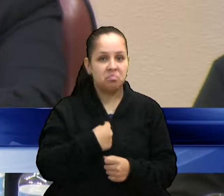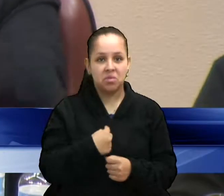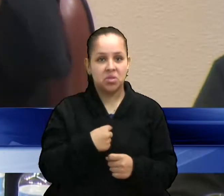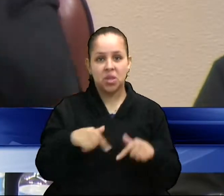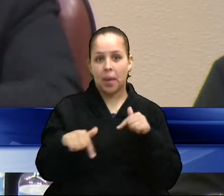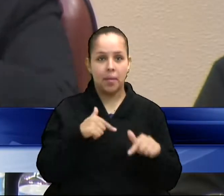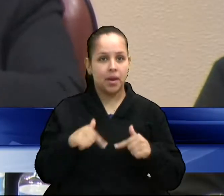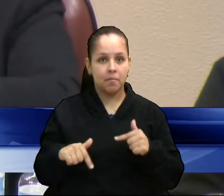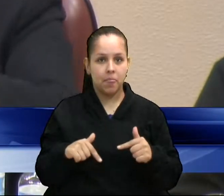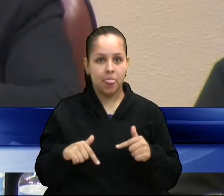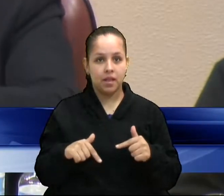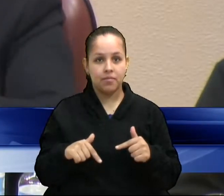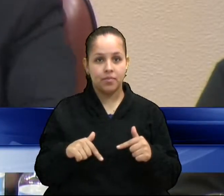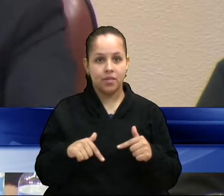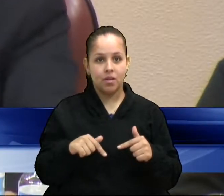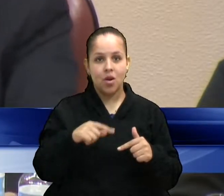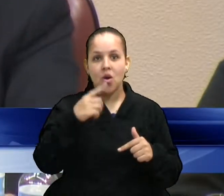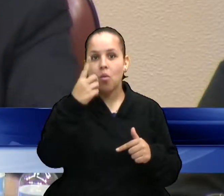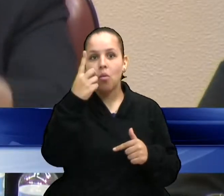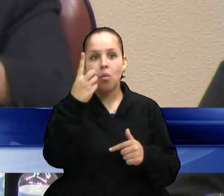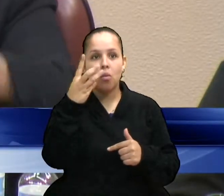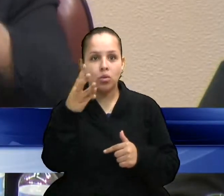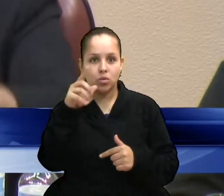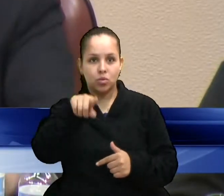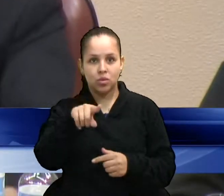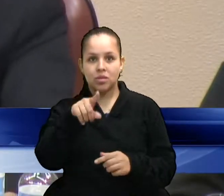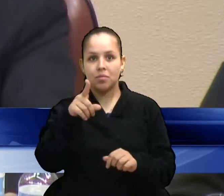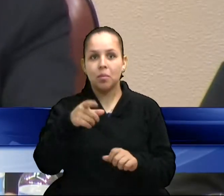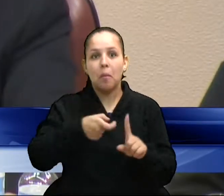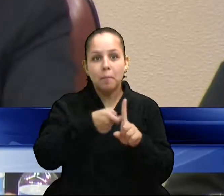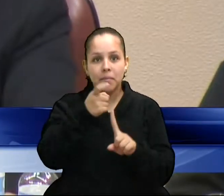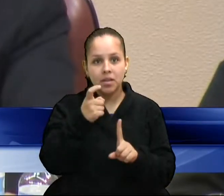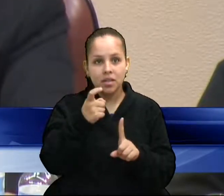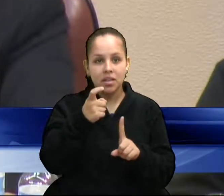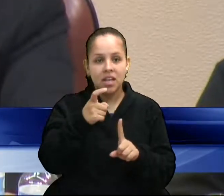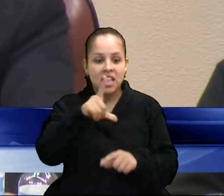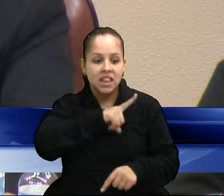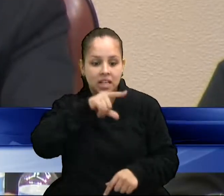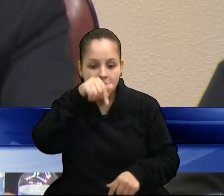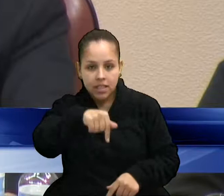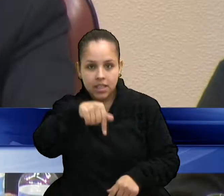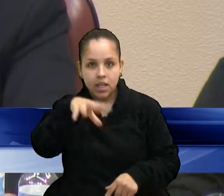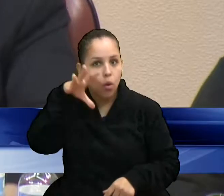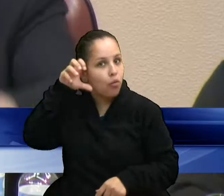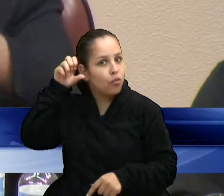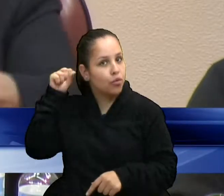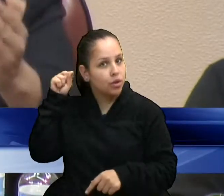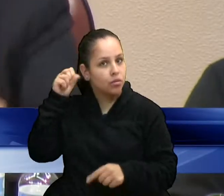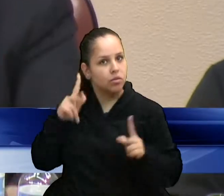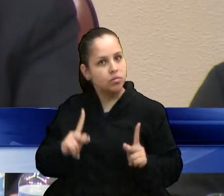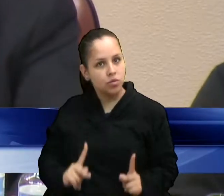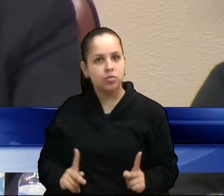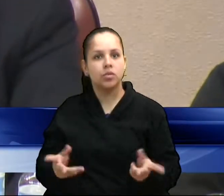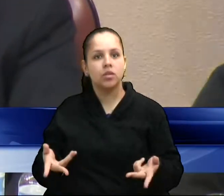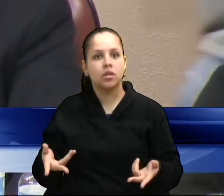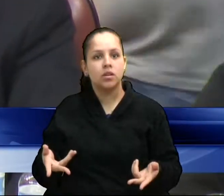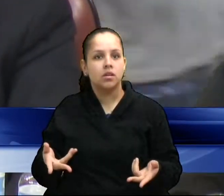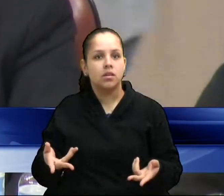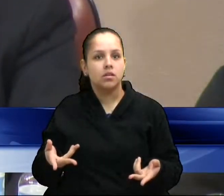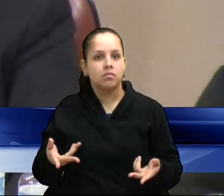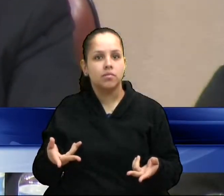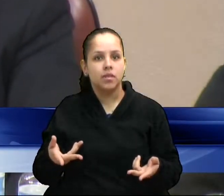mês deveria estar aqui sim ouvindo a comunidade e as entidades de luta. E é isso que nós